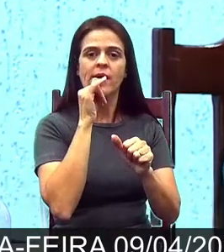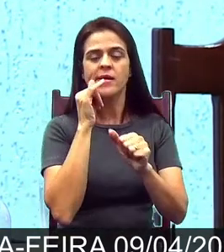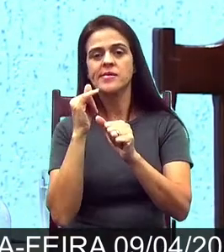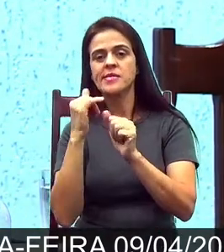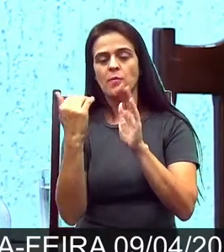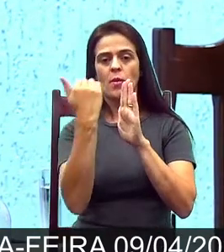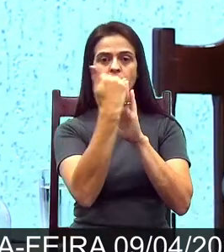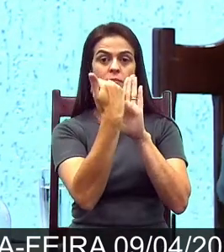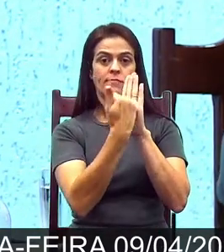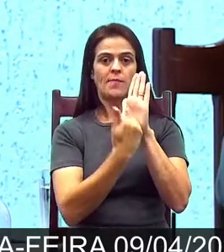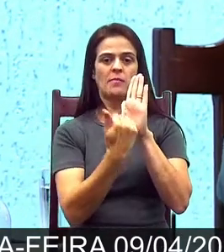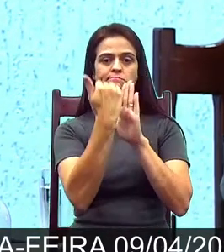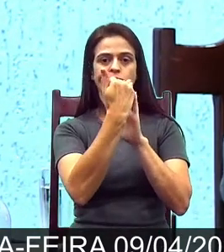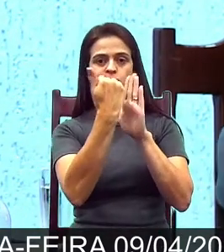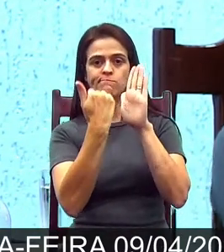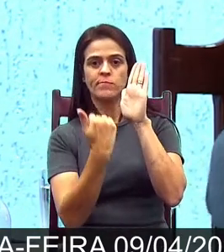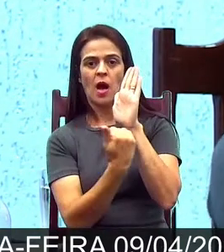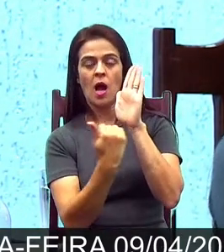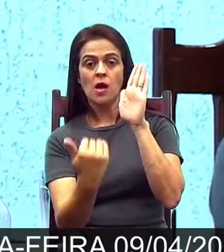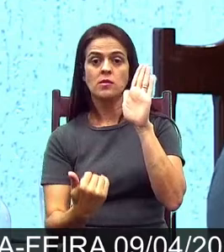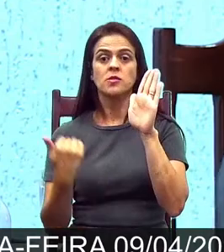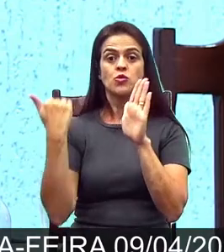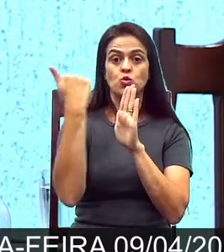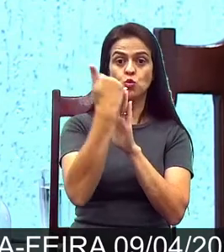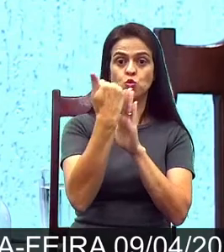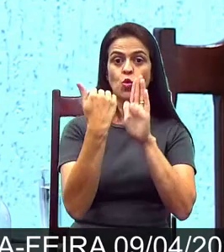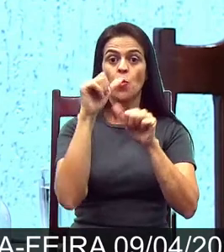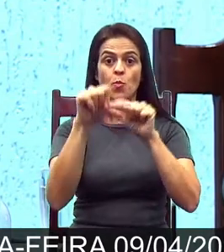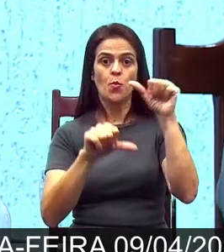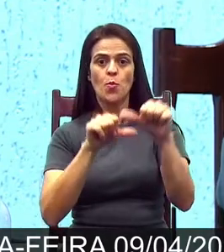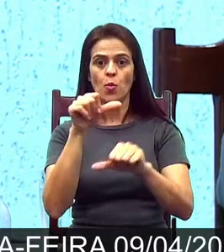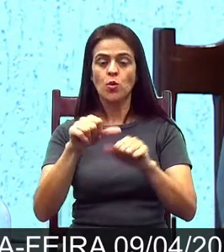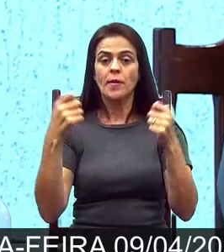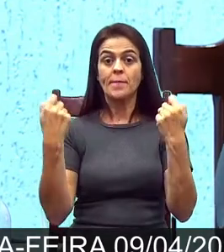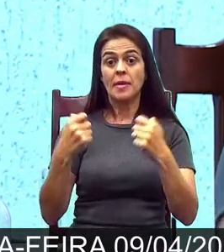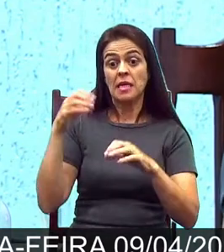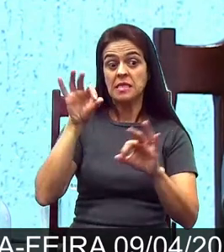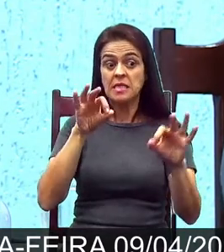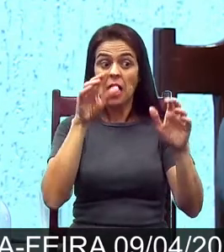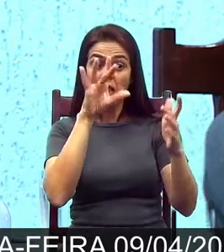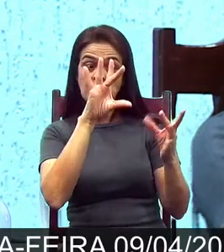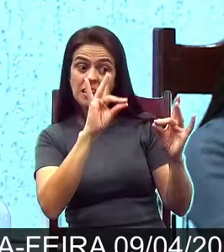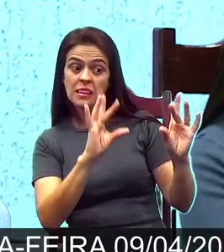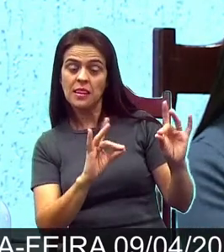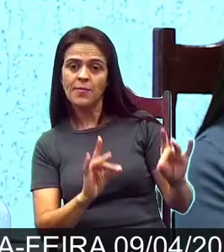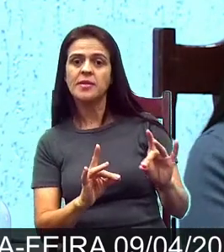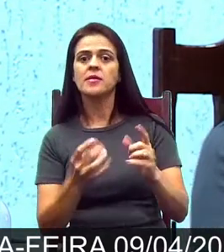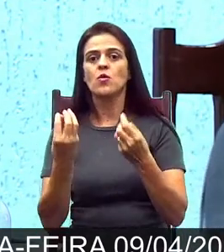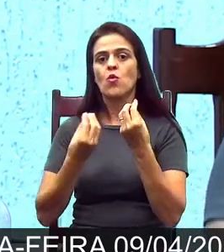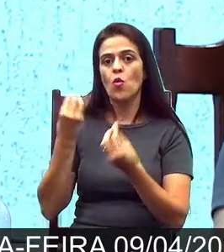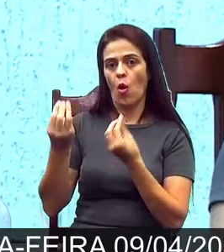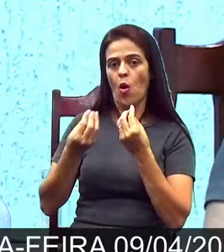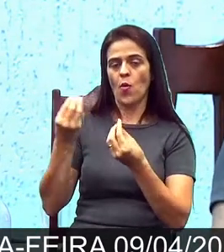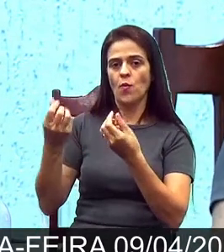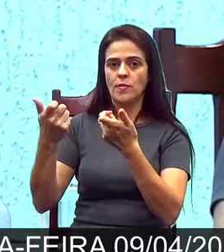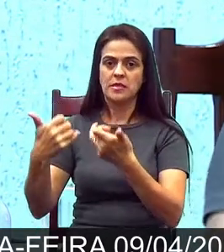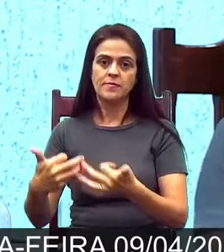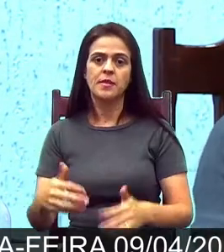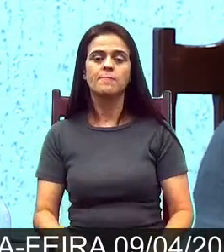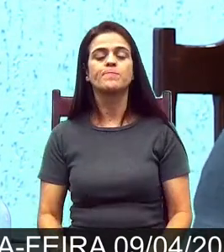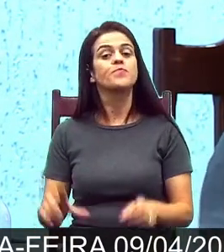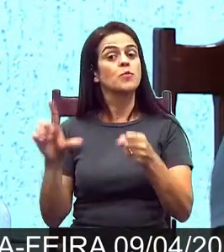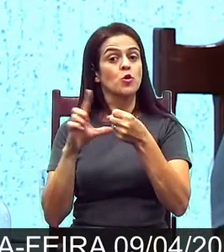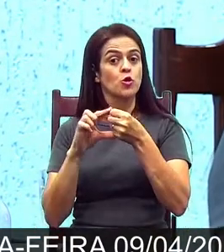em razão da classificação de risco a ser determinada por autoridade médica atendendo os critérios de protocolo de regulação. Artigo